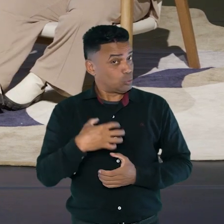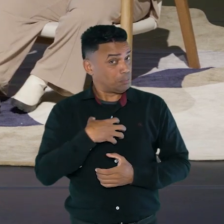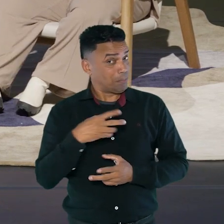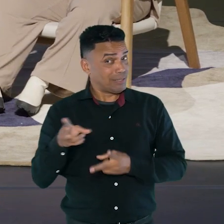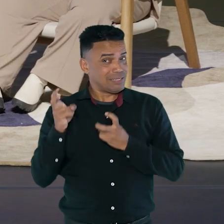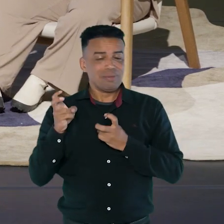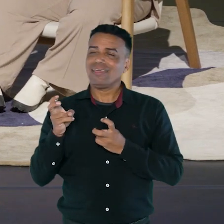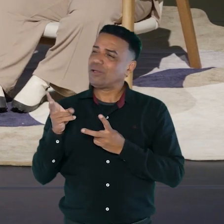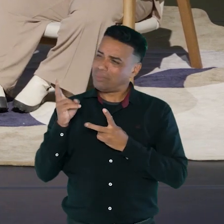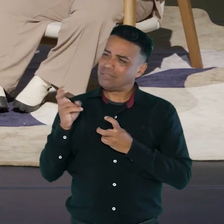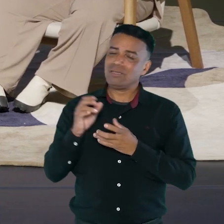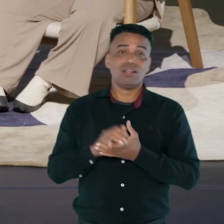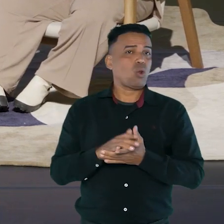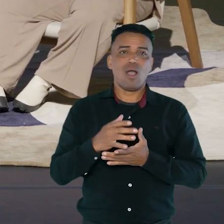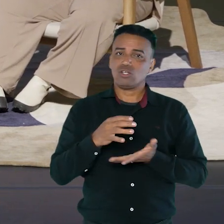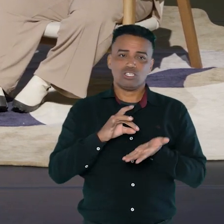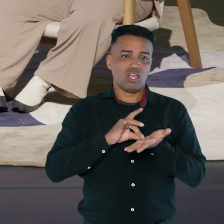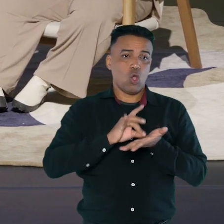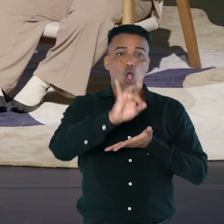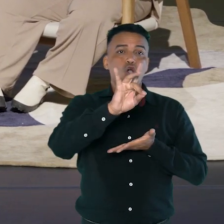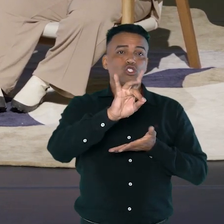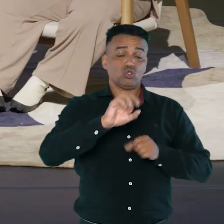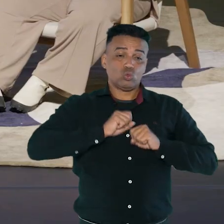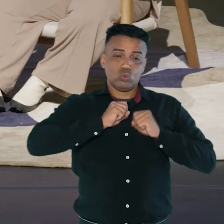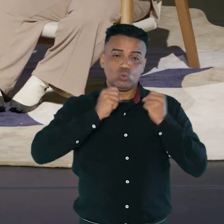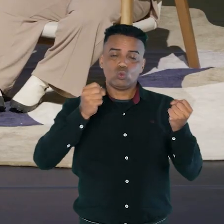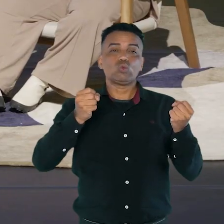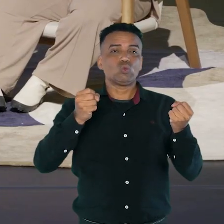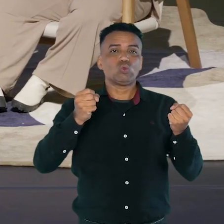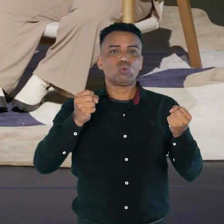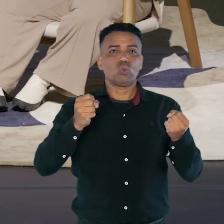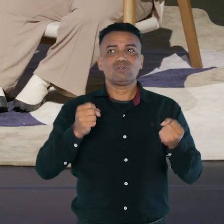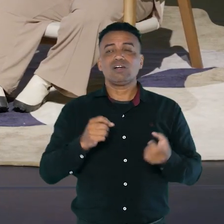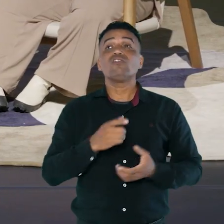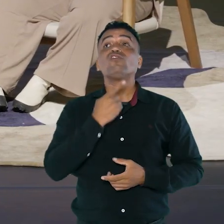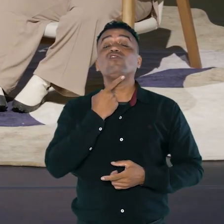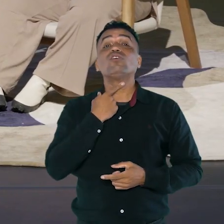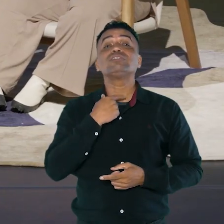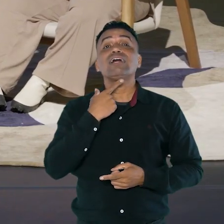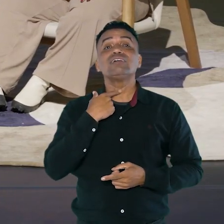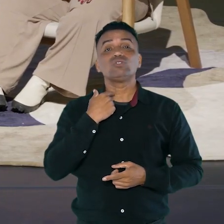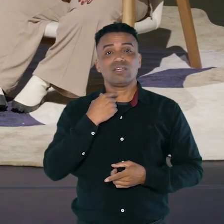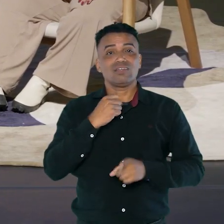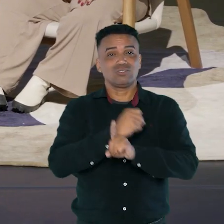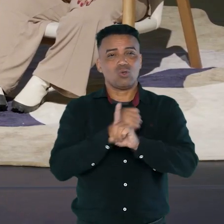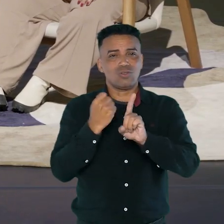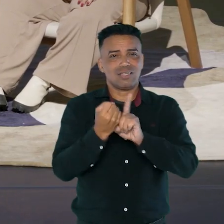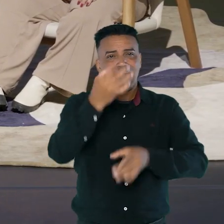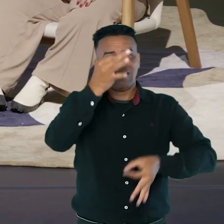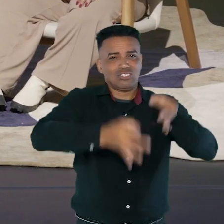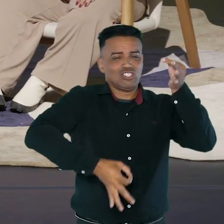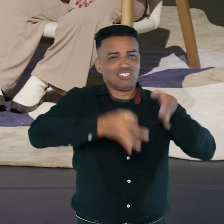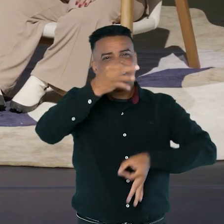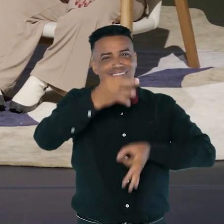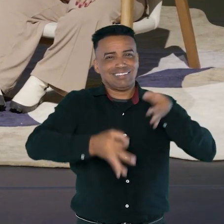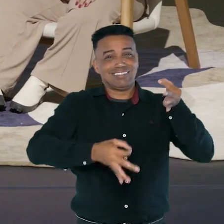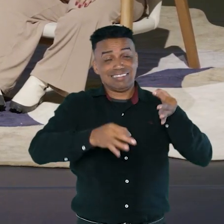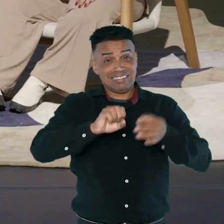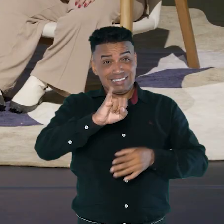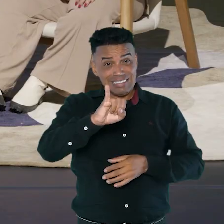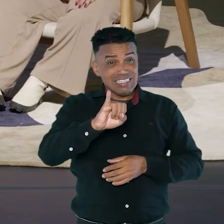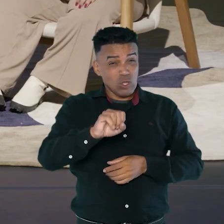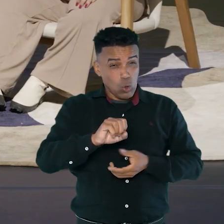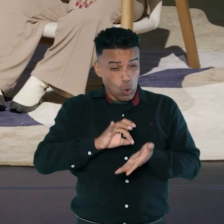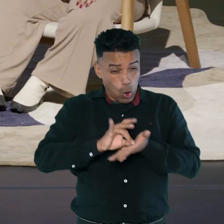Eu não acho que seja ódio. Eu acho que a gente tem sede de justiça social. Porque se nós